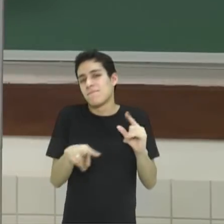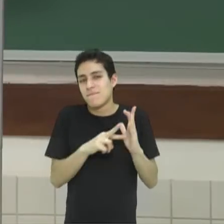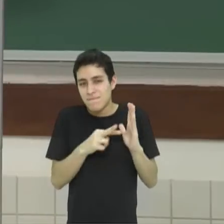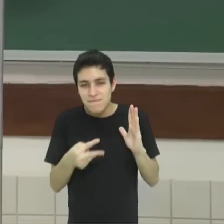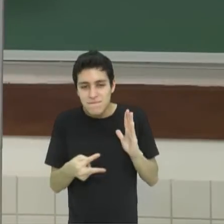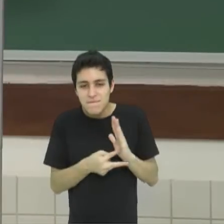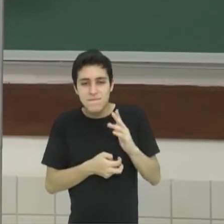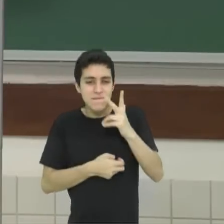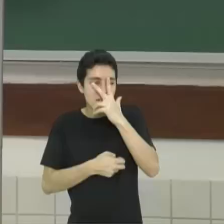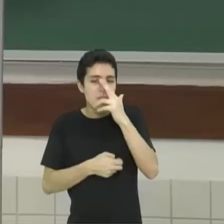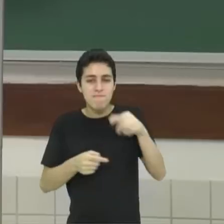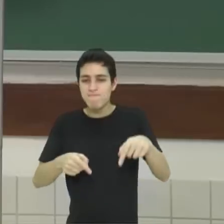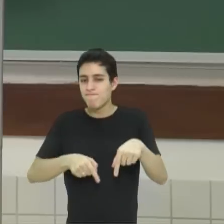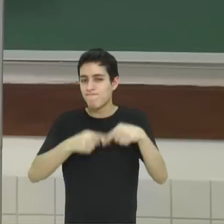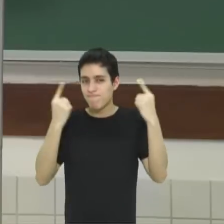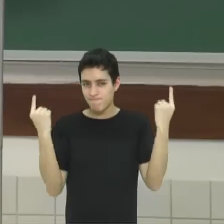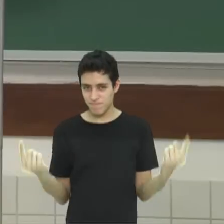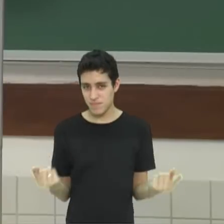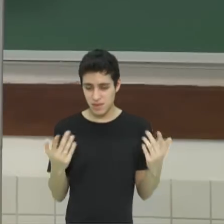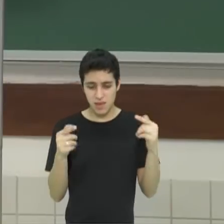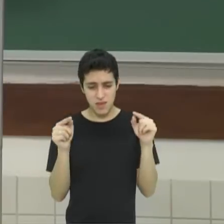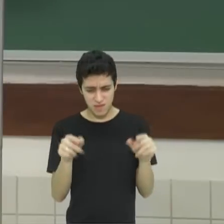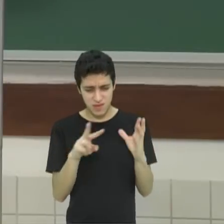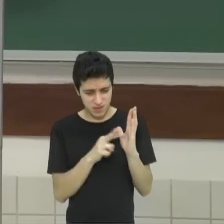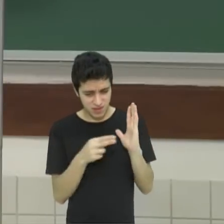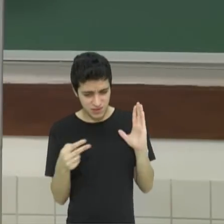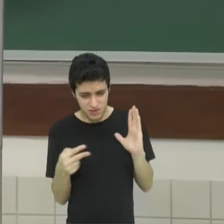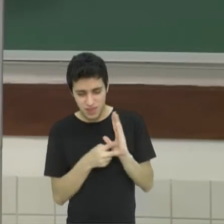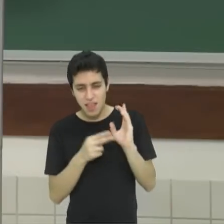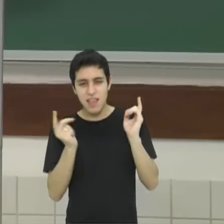elas são opostas, são ideias